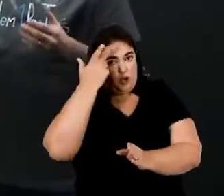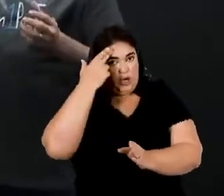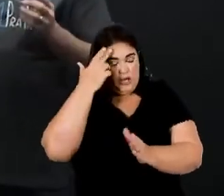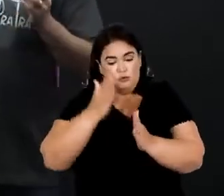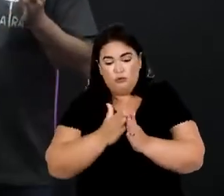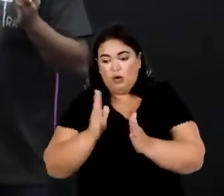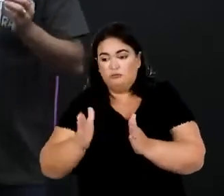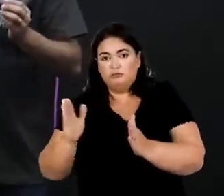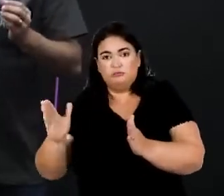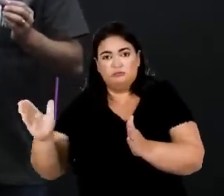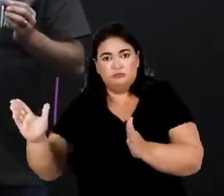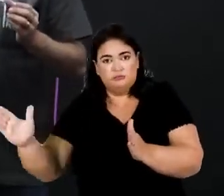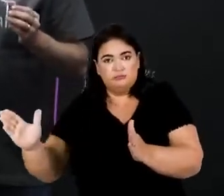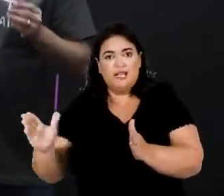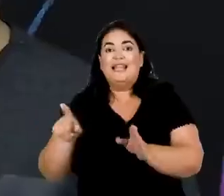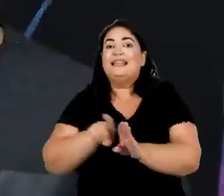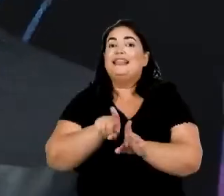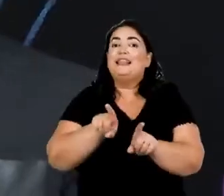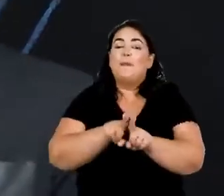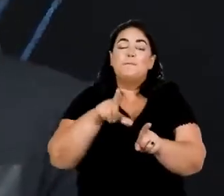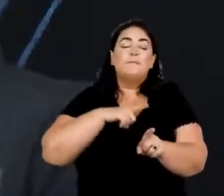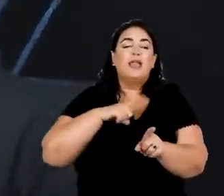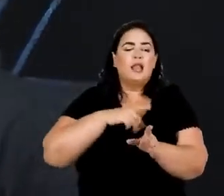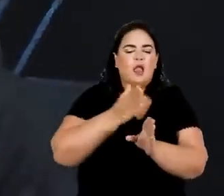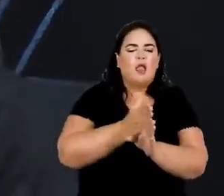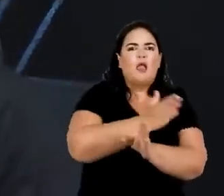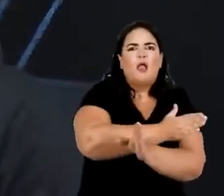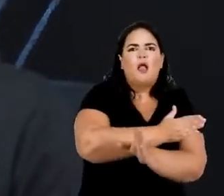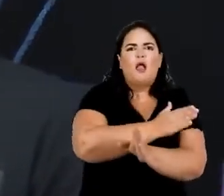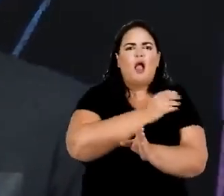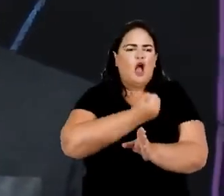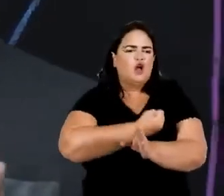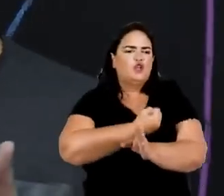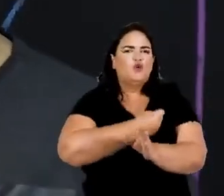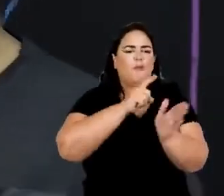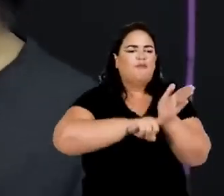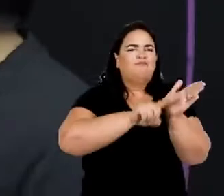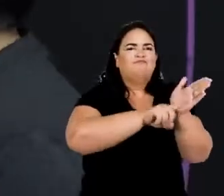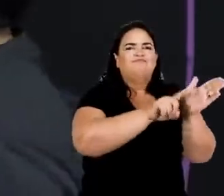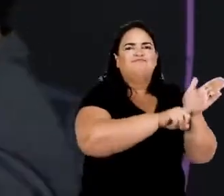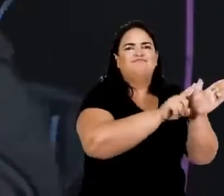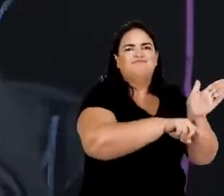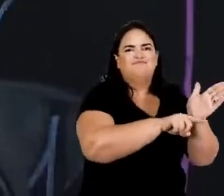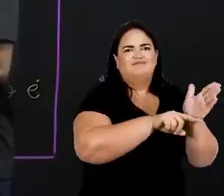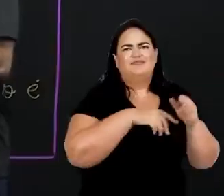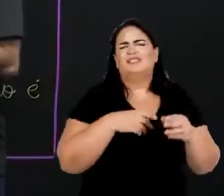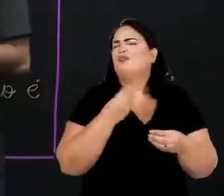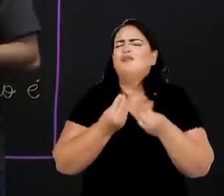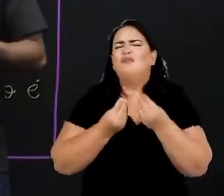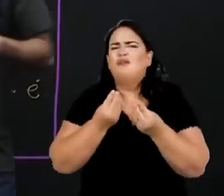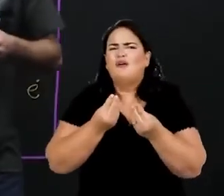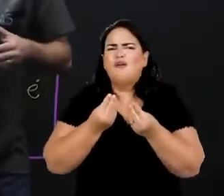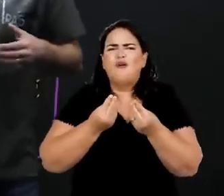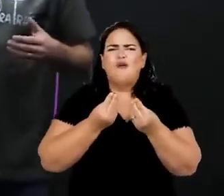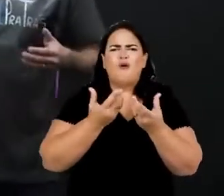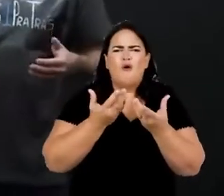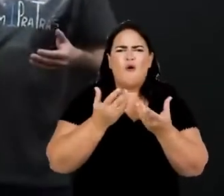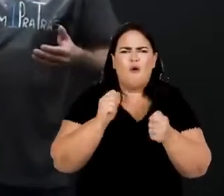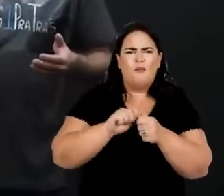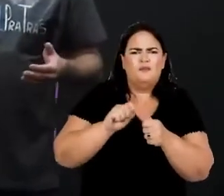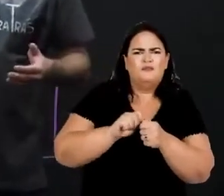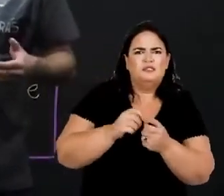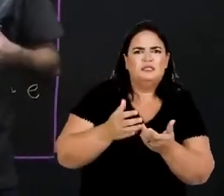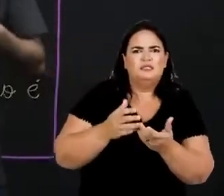a envolver números negativos de repente você pode perguntar onde que os números positivos e negativos